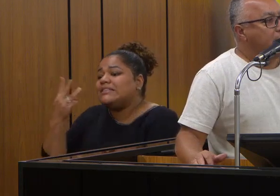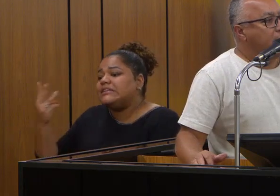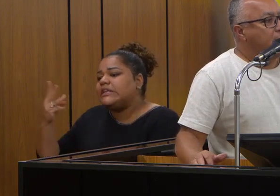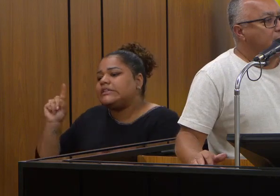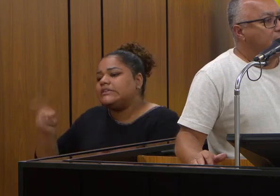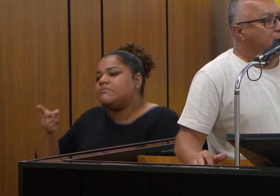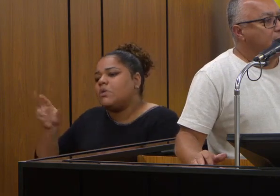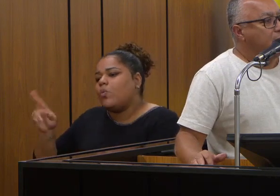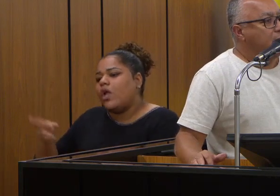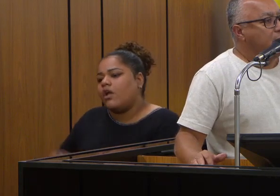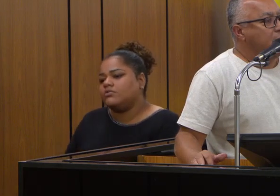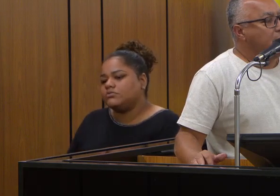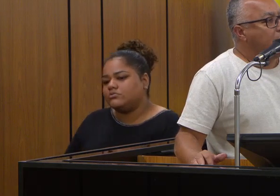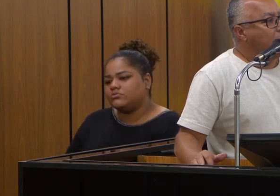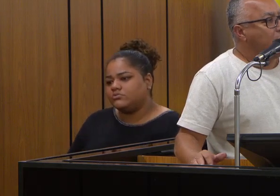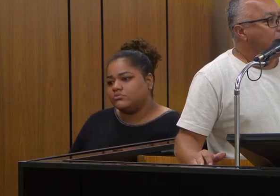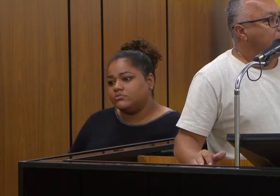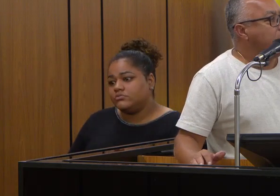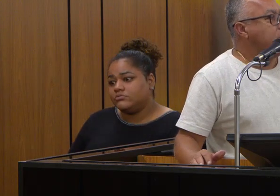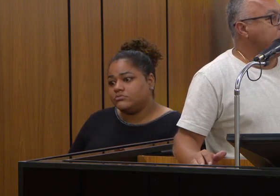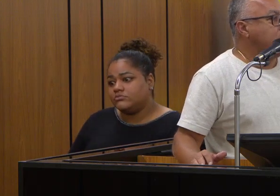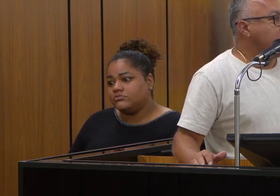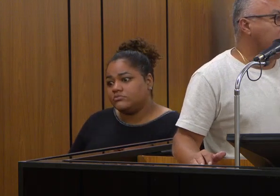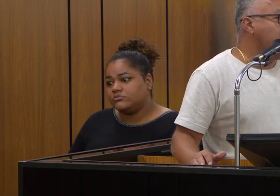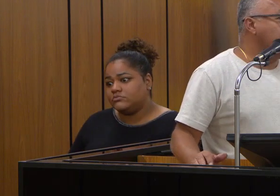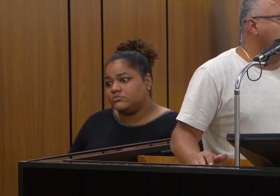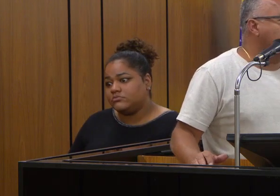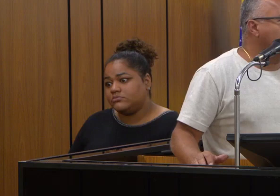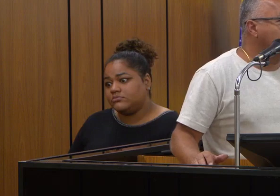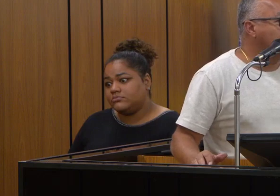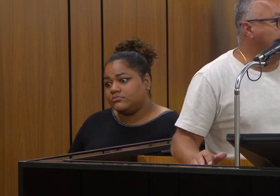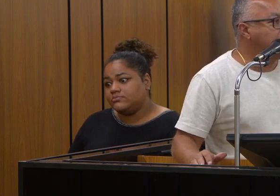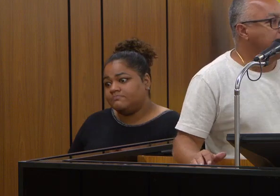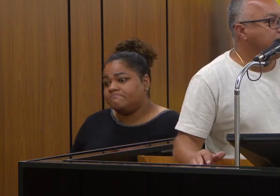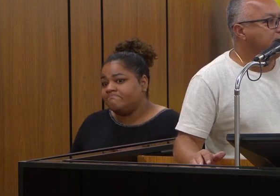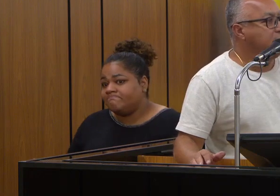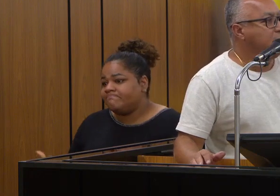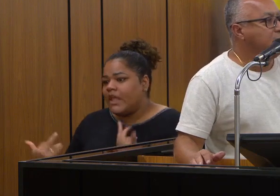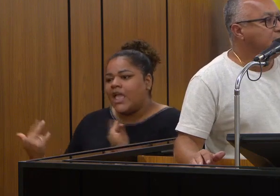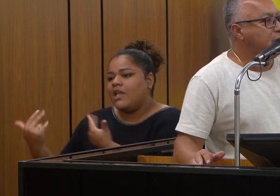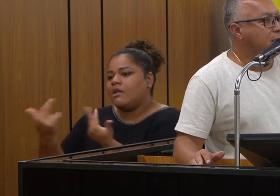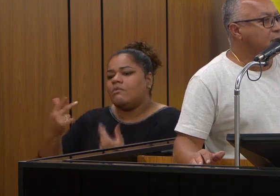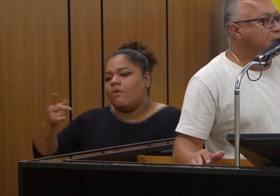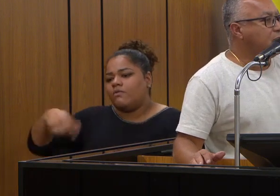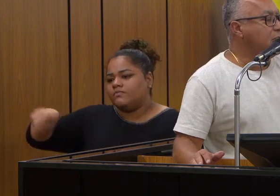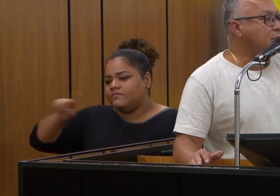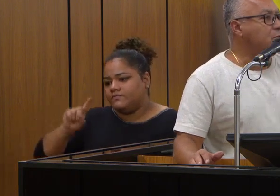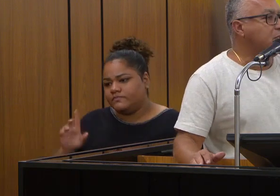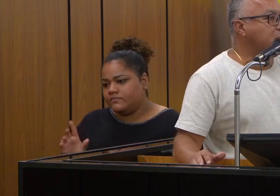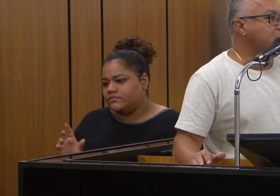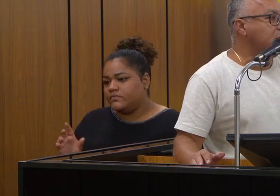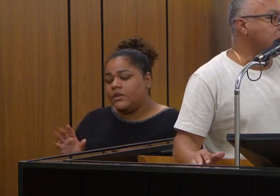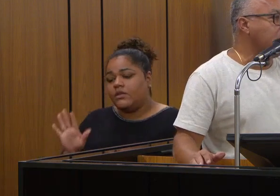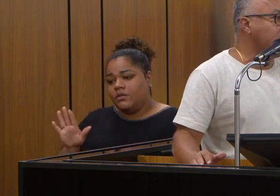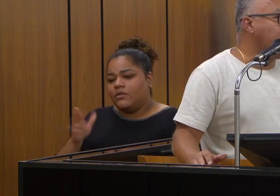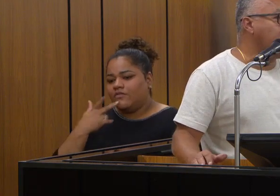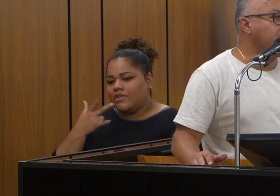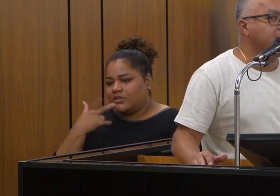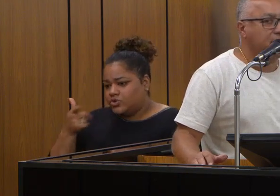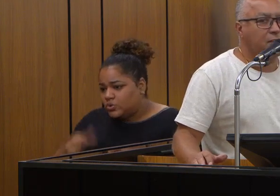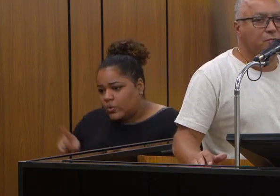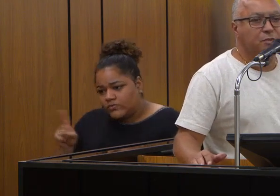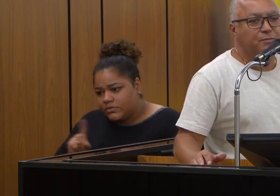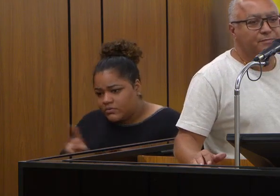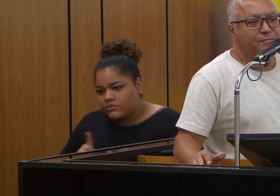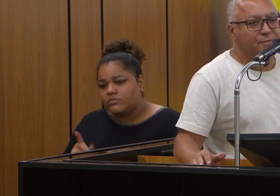e agora tô na mesma situação que todo mundo né então eu não quero ser redundante mas só que